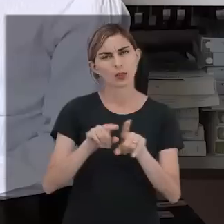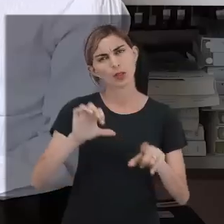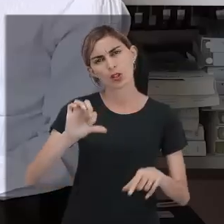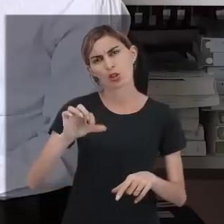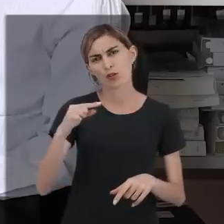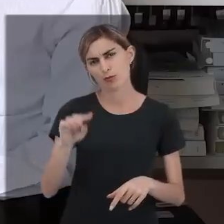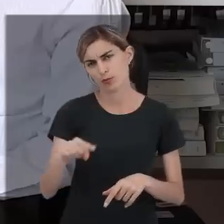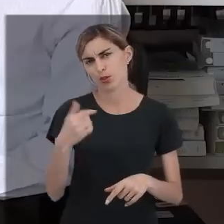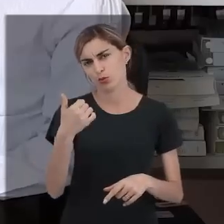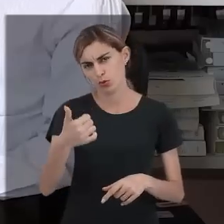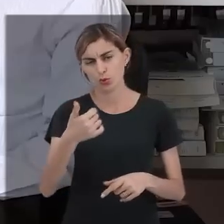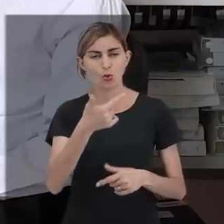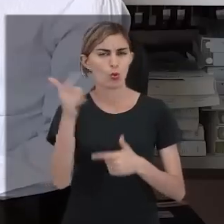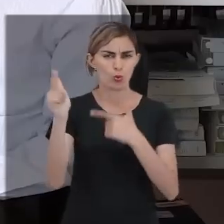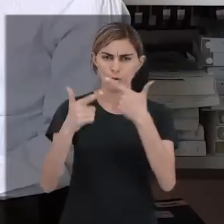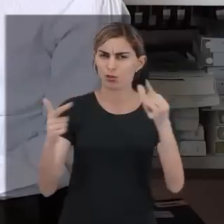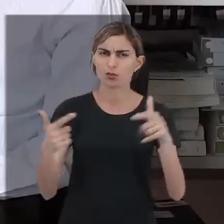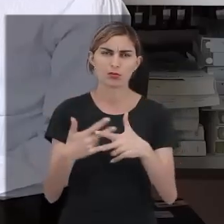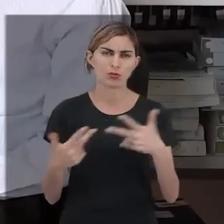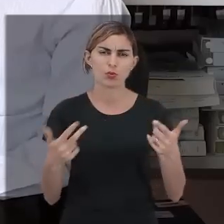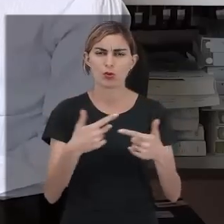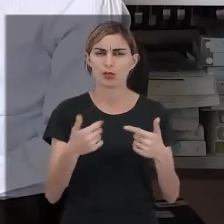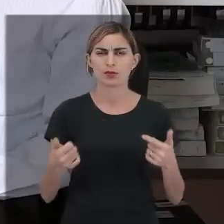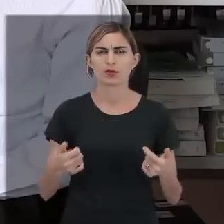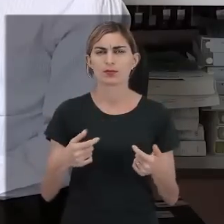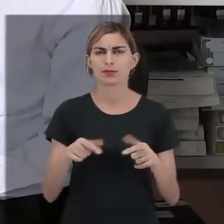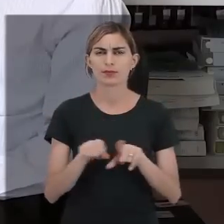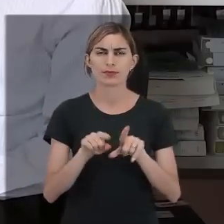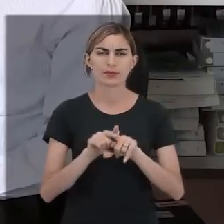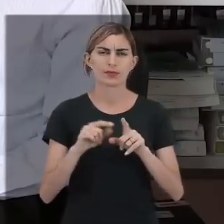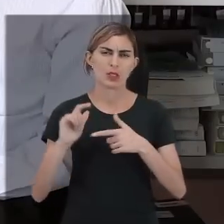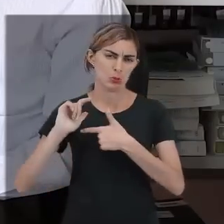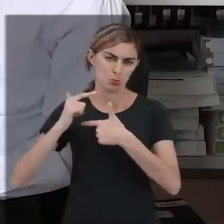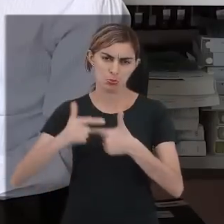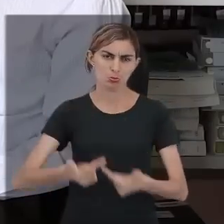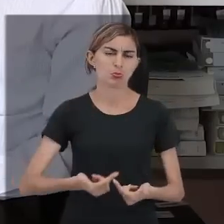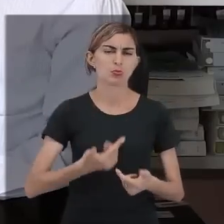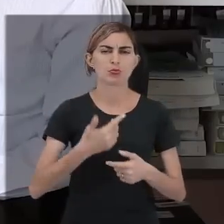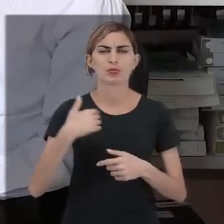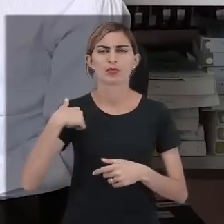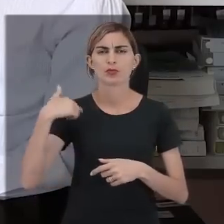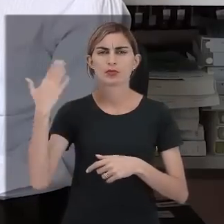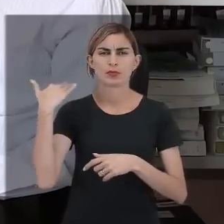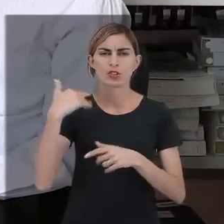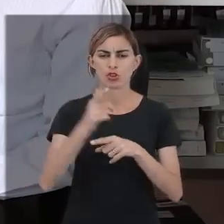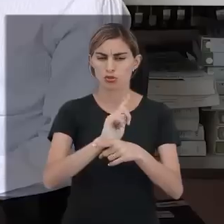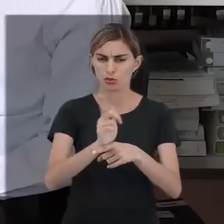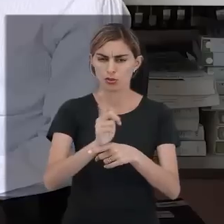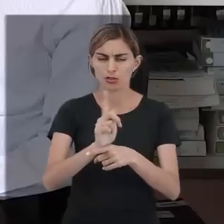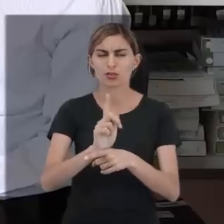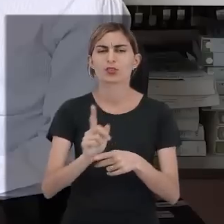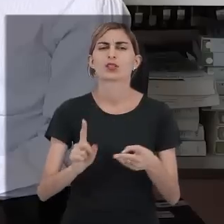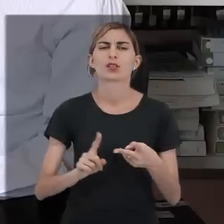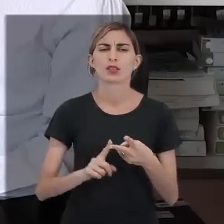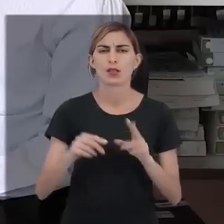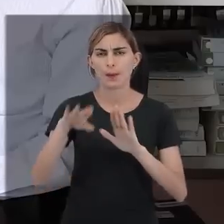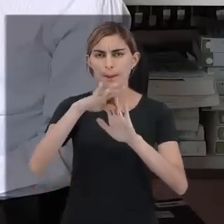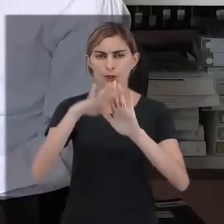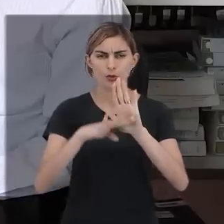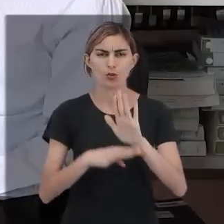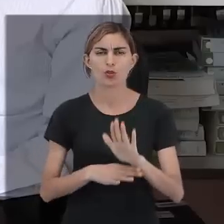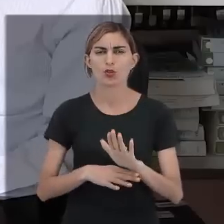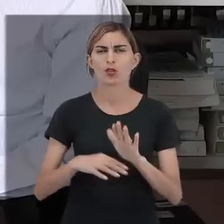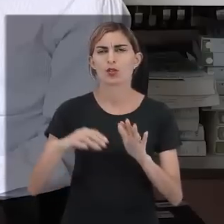9001 e outras ferramentas de qualidade. Tanto as ferramentas tradicionais da qualidade, ferramentas gerenciais, programas